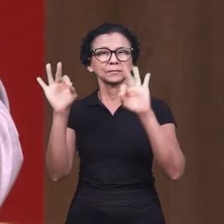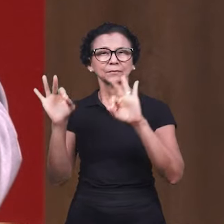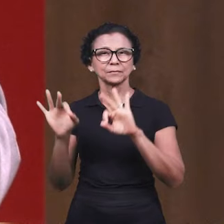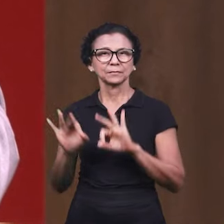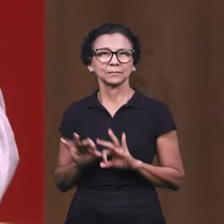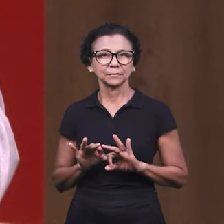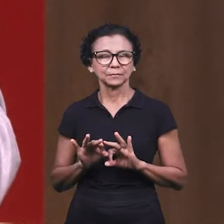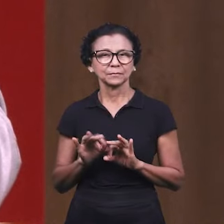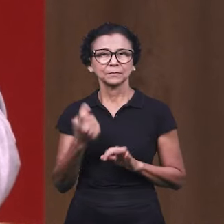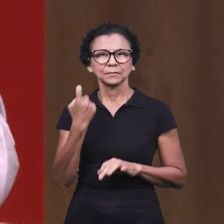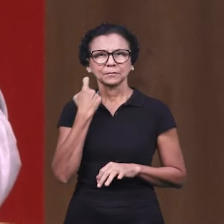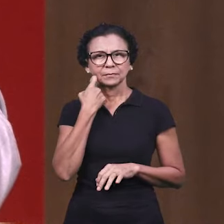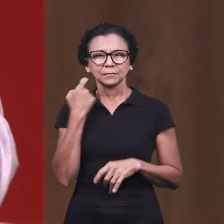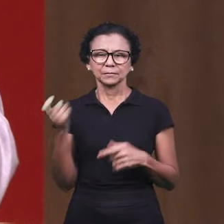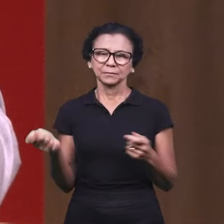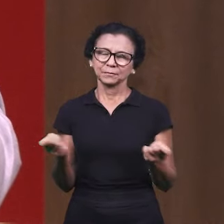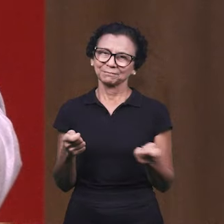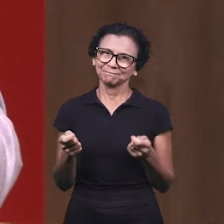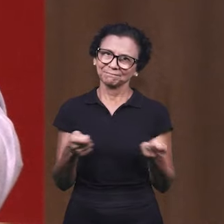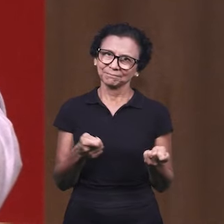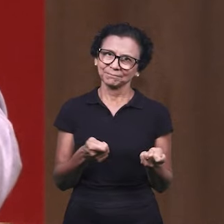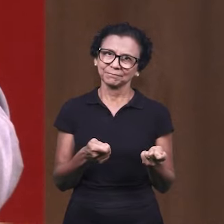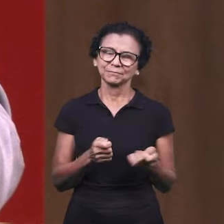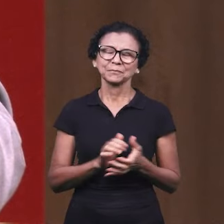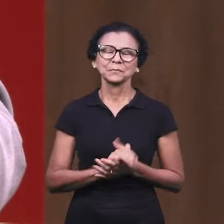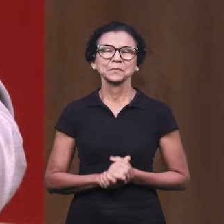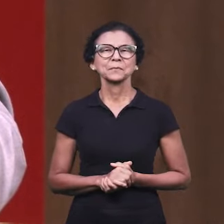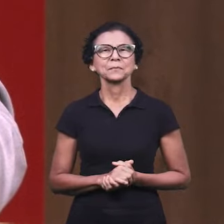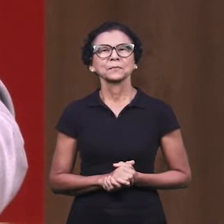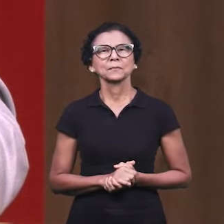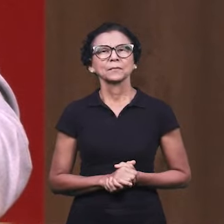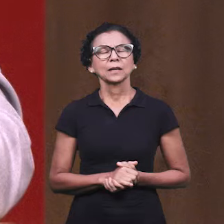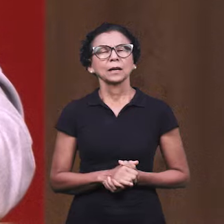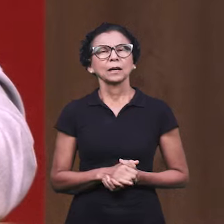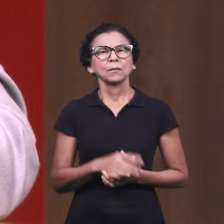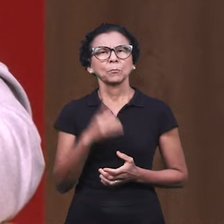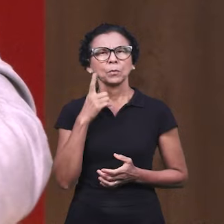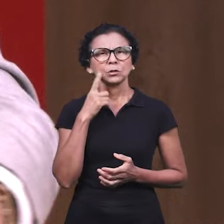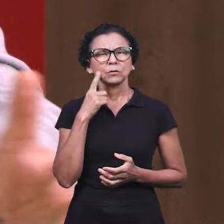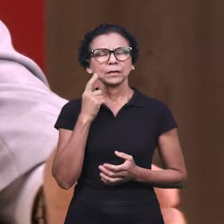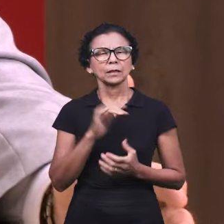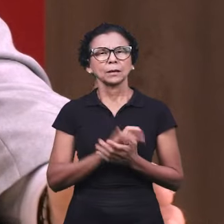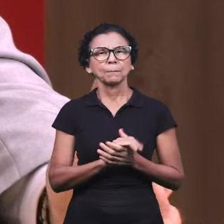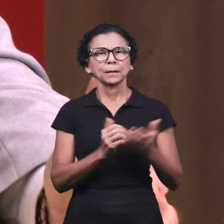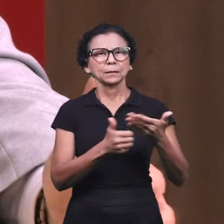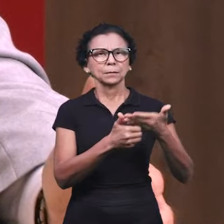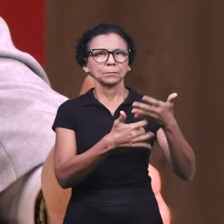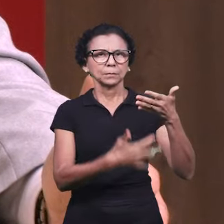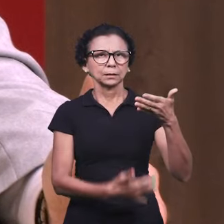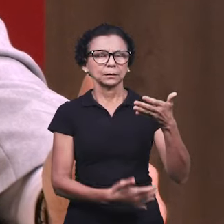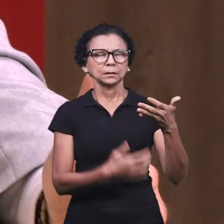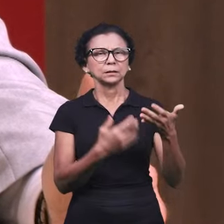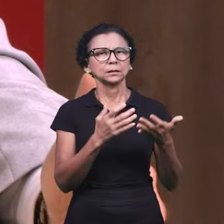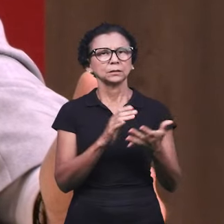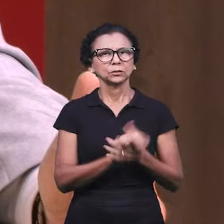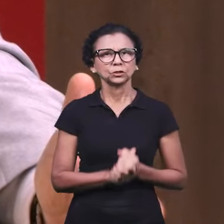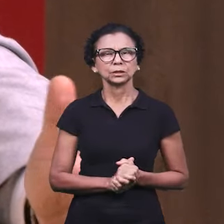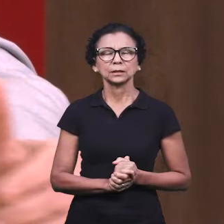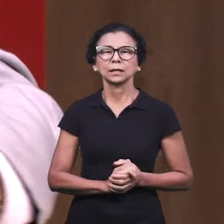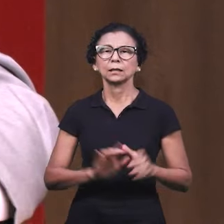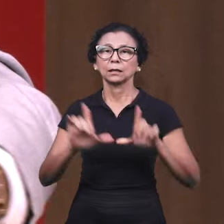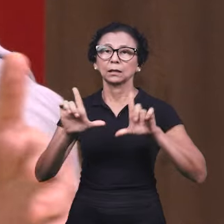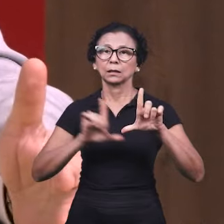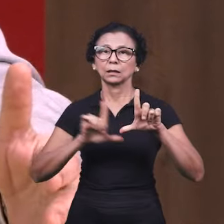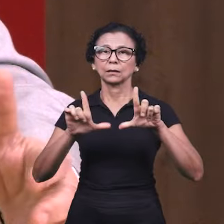assiste toda sexta-feira com algumas reprises Claro Ah no na programação da TV manaim